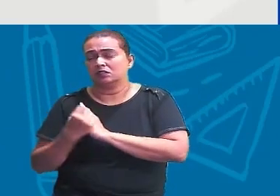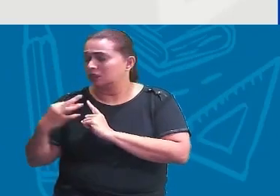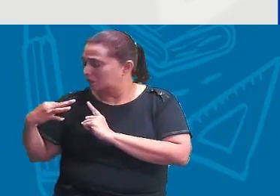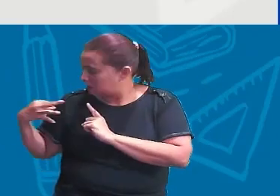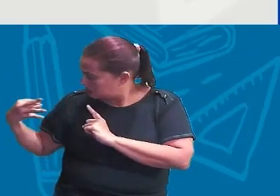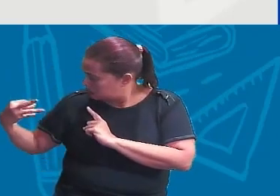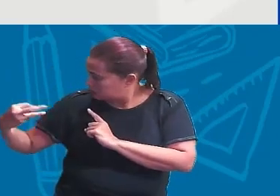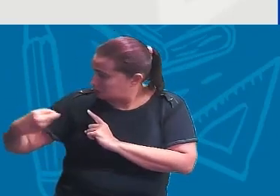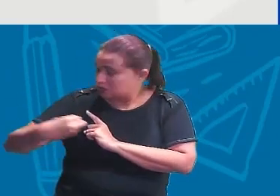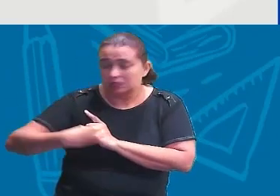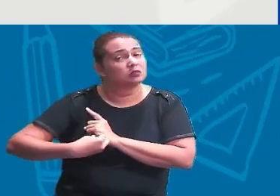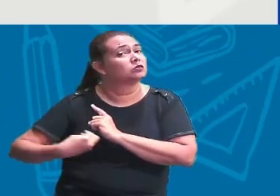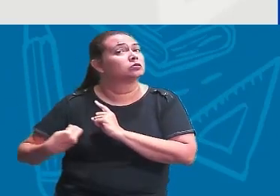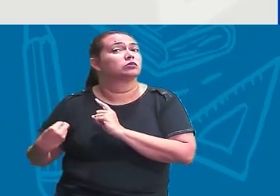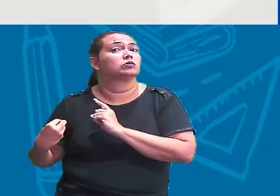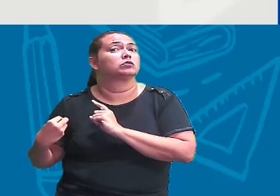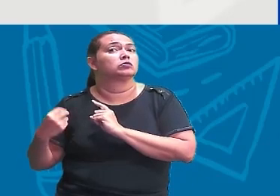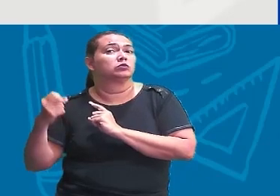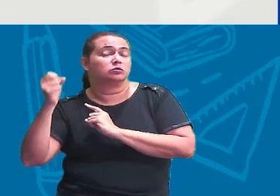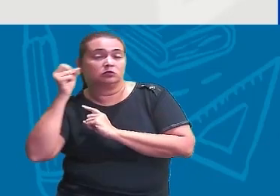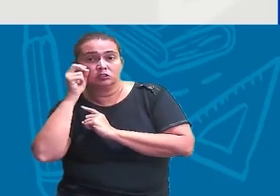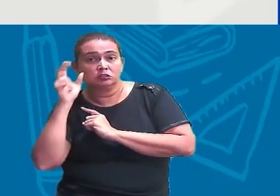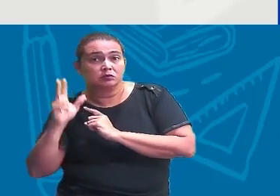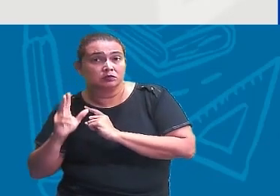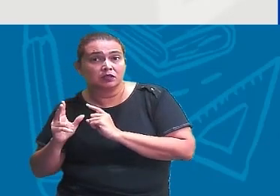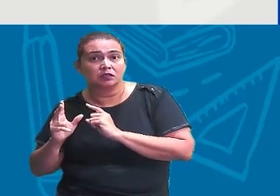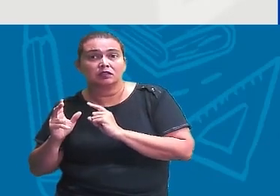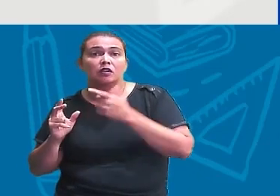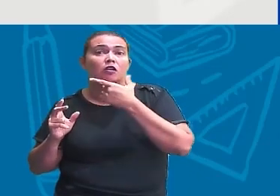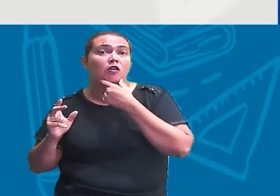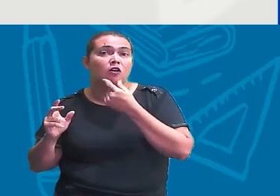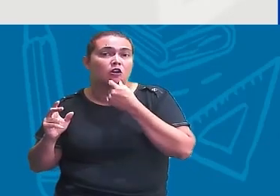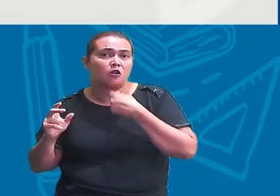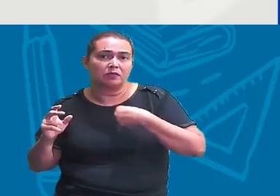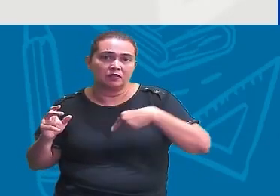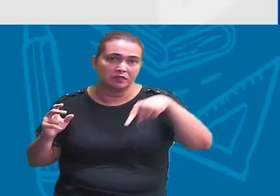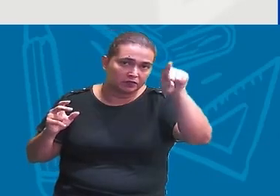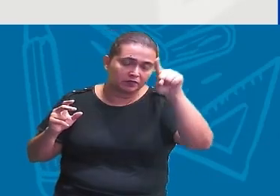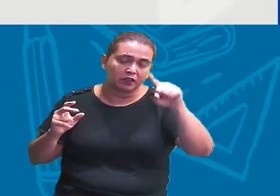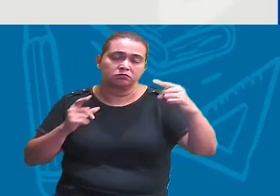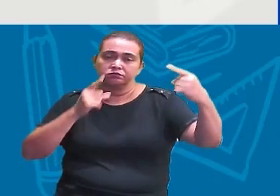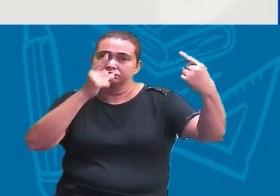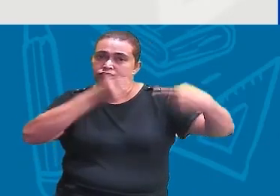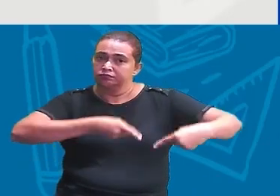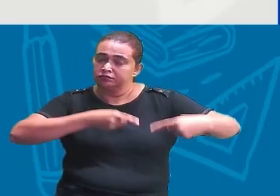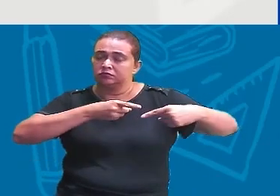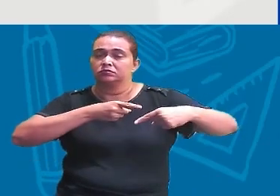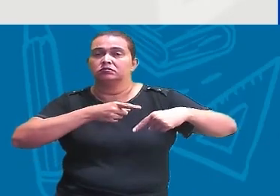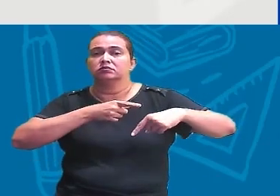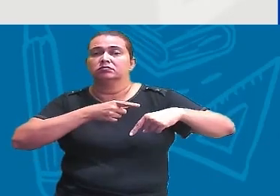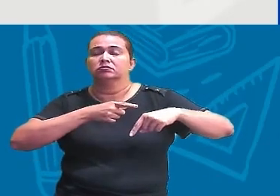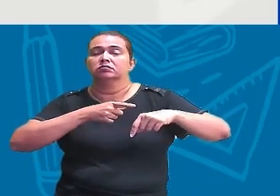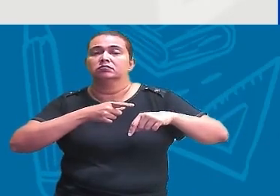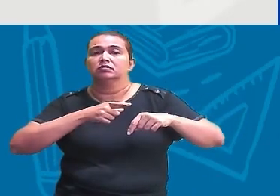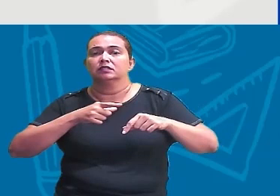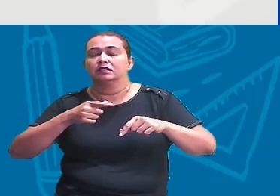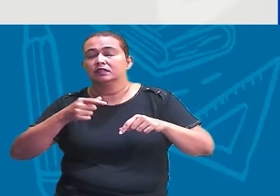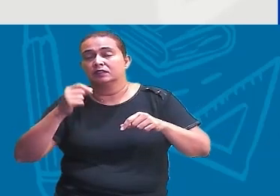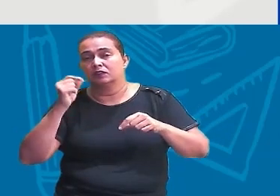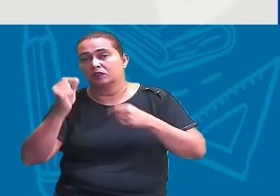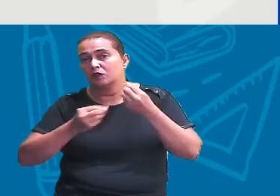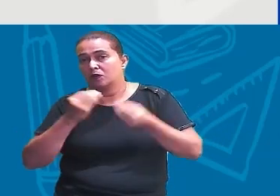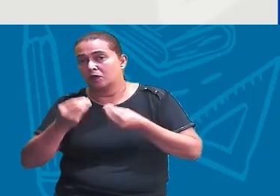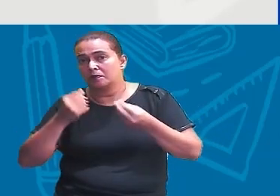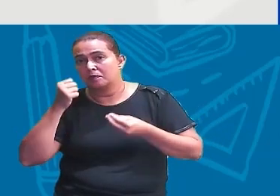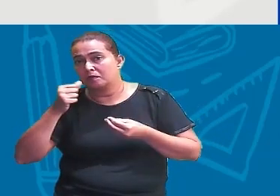alguma forma, ligada ao conflito. Enquanto os homens iam para o campo de batalha, as mulheres trabalhavam na